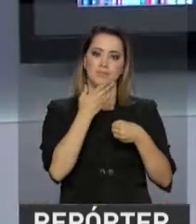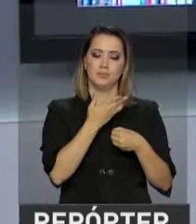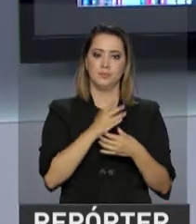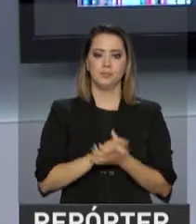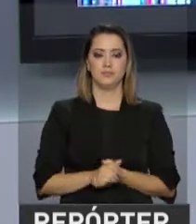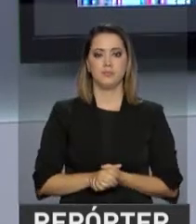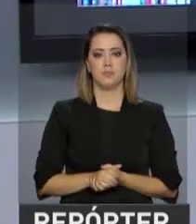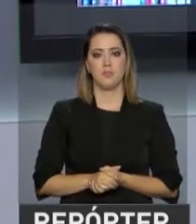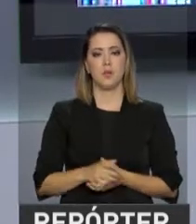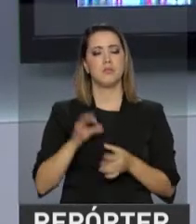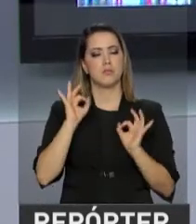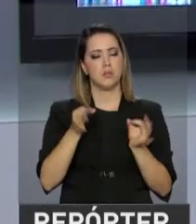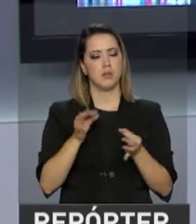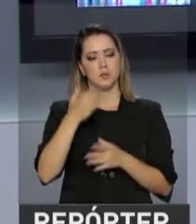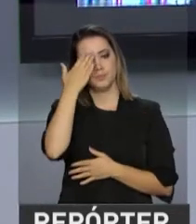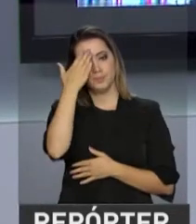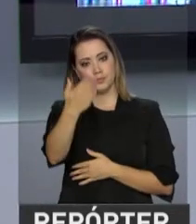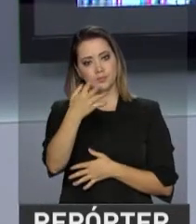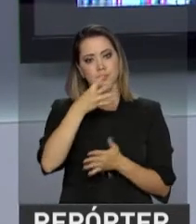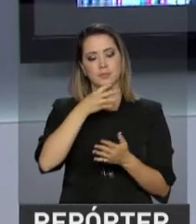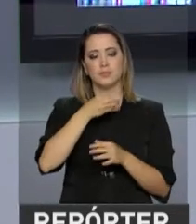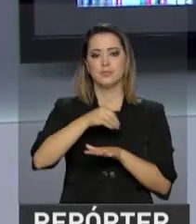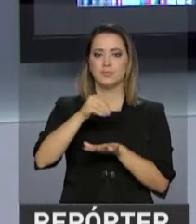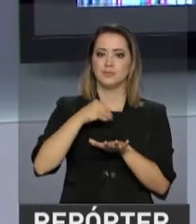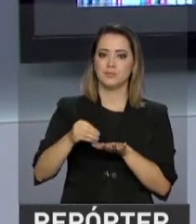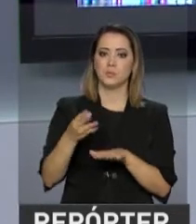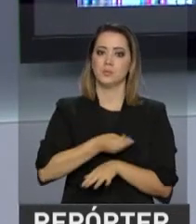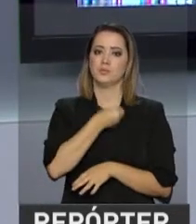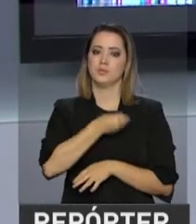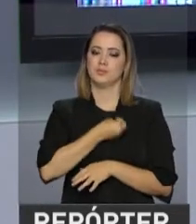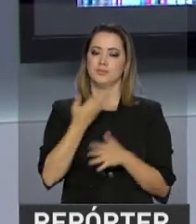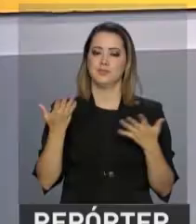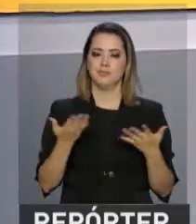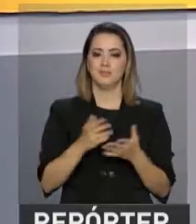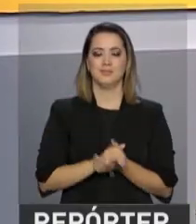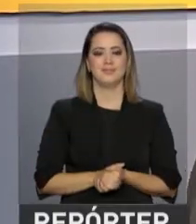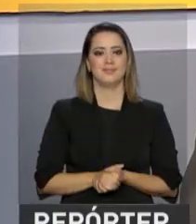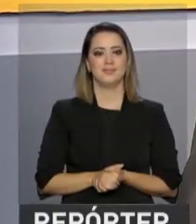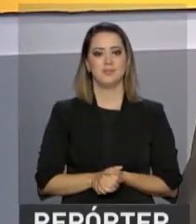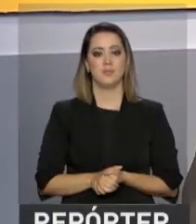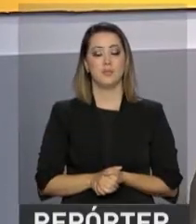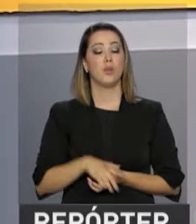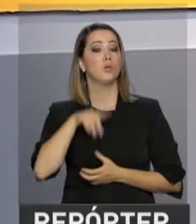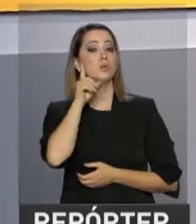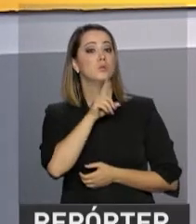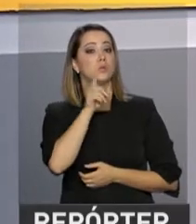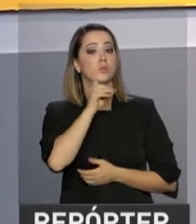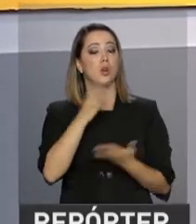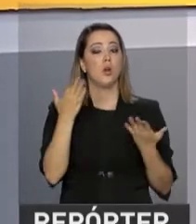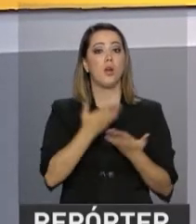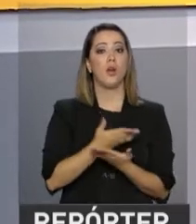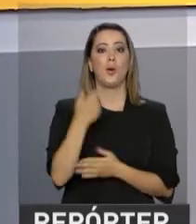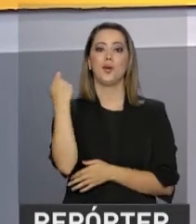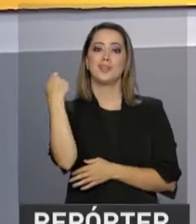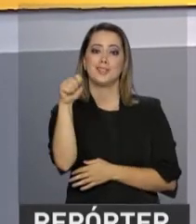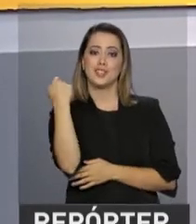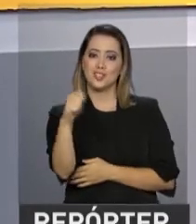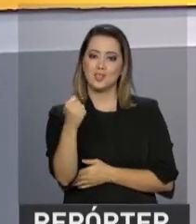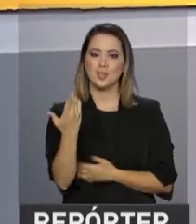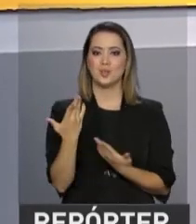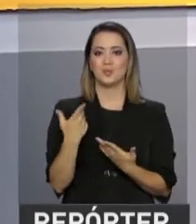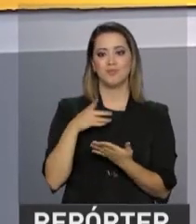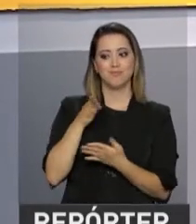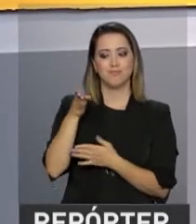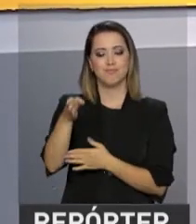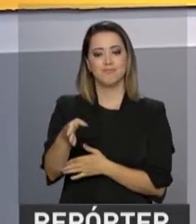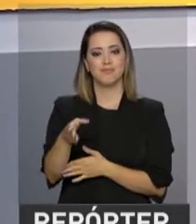Roberto. Tá certo, Paula. Muito obrigado pelas informações ao vivo aí para a gente. E dos Estados Unidos para Mendoza, na Argentina,